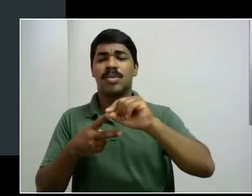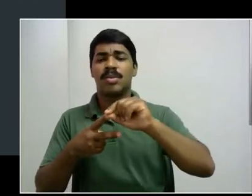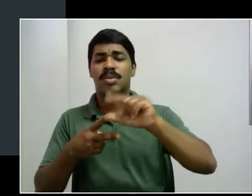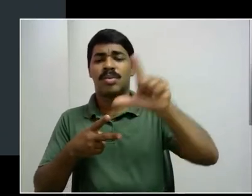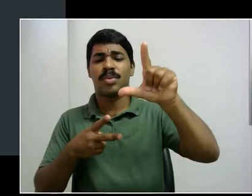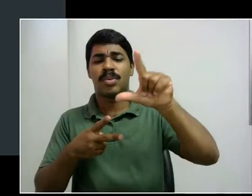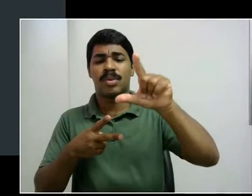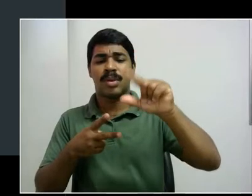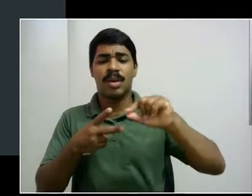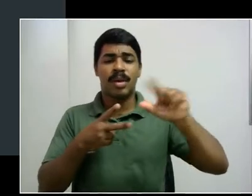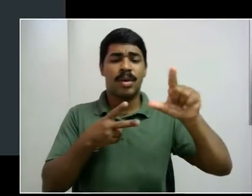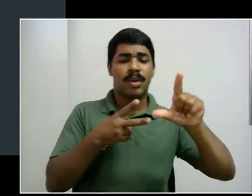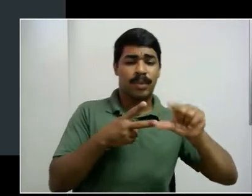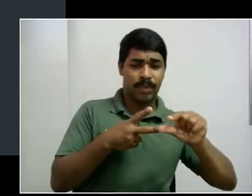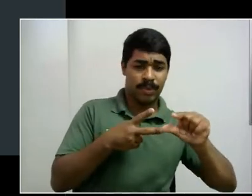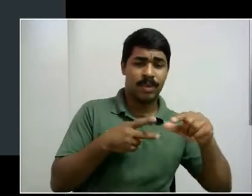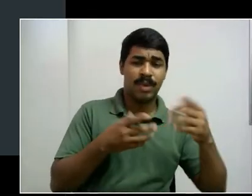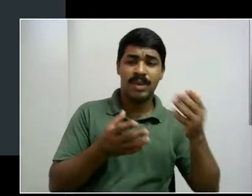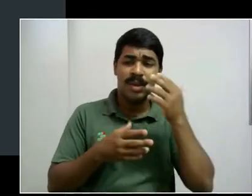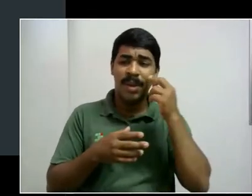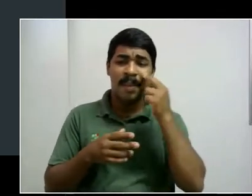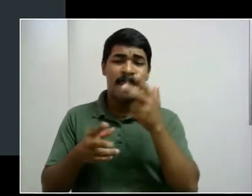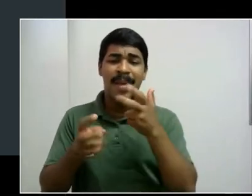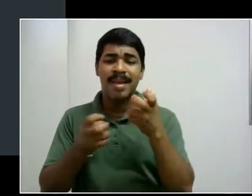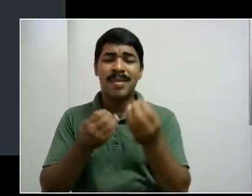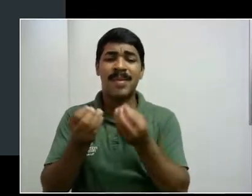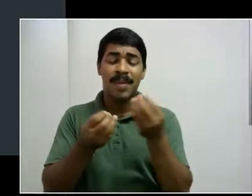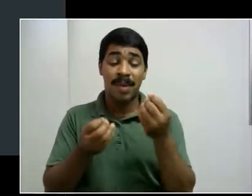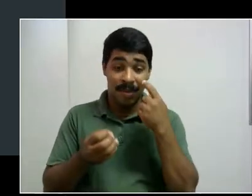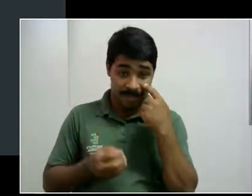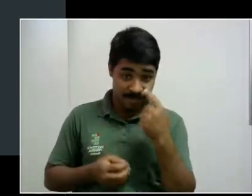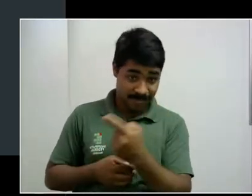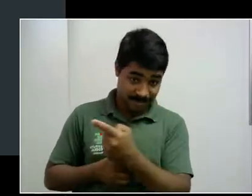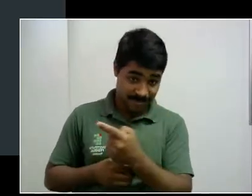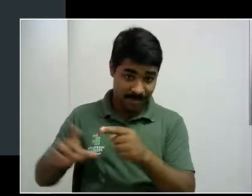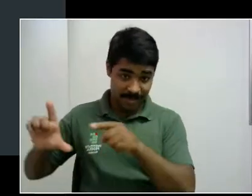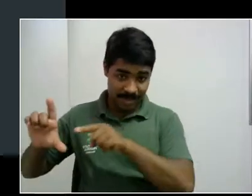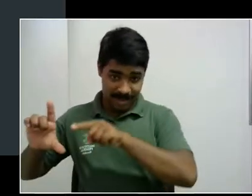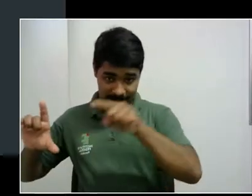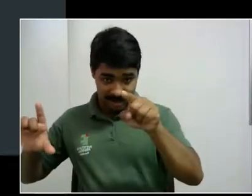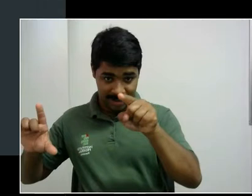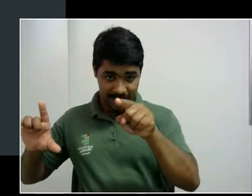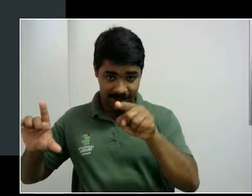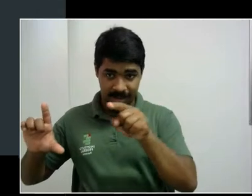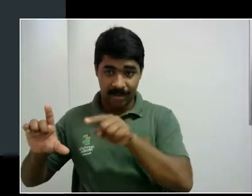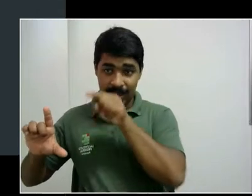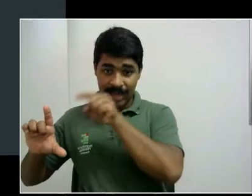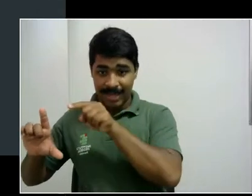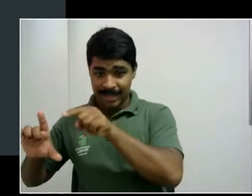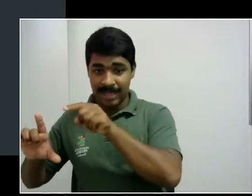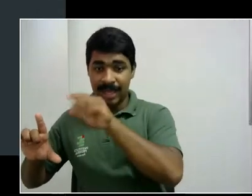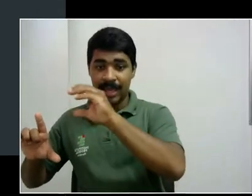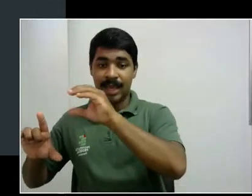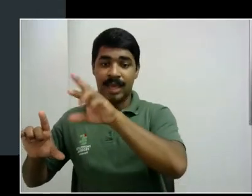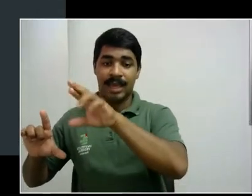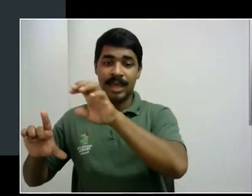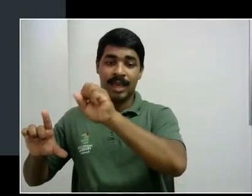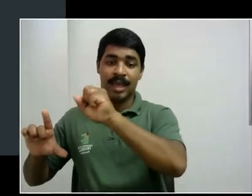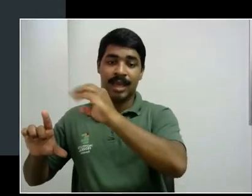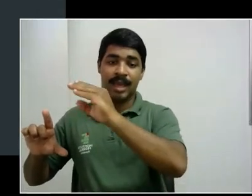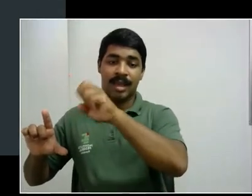para melhor visualizar esses conceitos, né, a gente vai fazer o gráfico de duas funções e vamos comparar eles dois para saber o que está mudando aí.